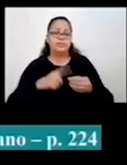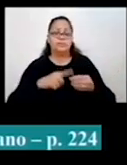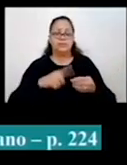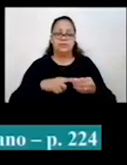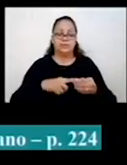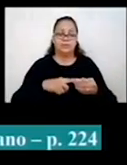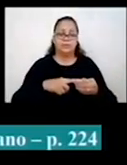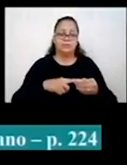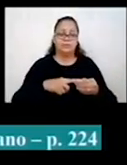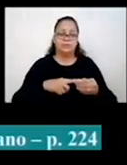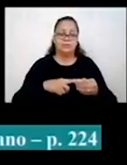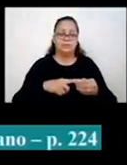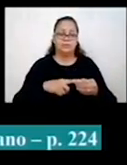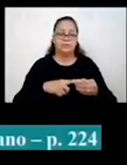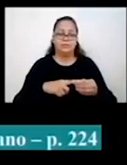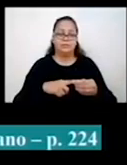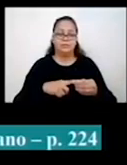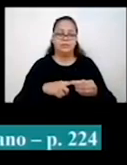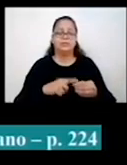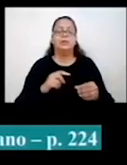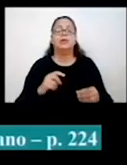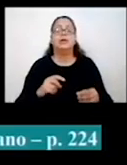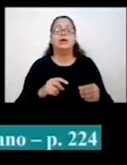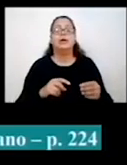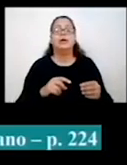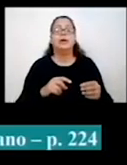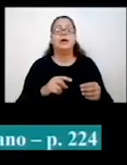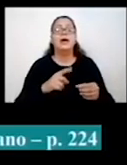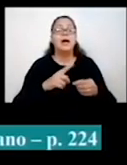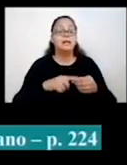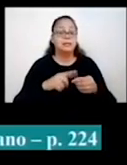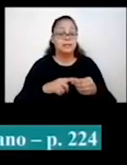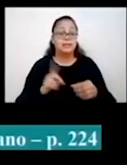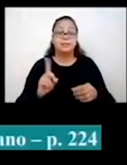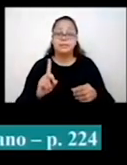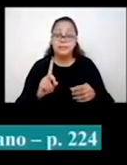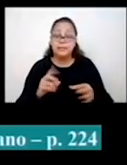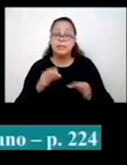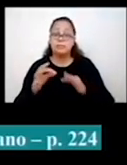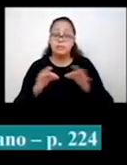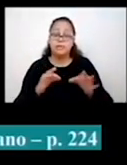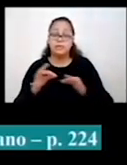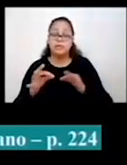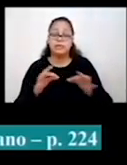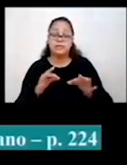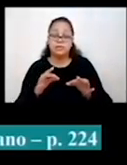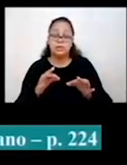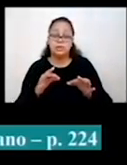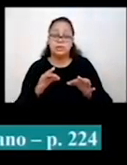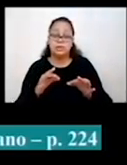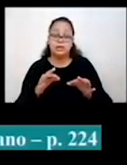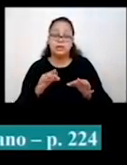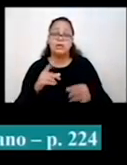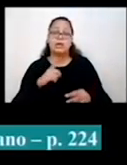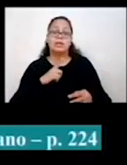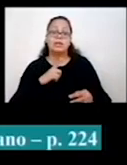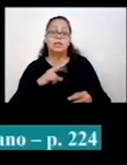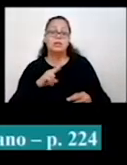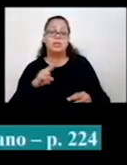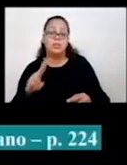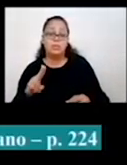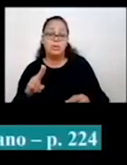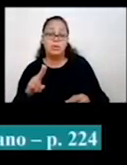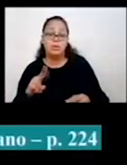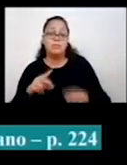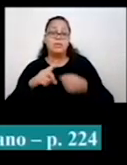delas, certo? E qual que é a definição, então, para essas cidades? Essas cidades que não foram planejadas, elas recebem o nome de cidades espontâneas,